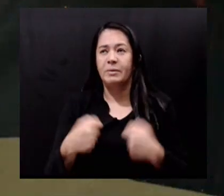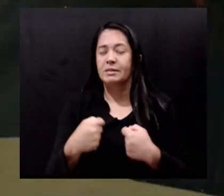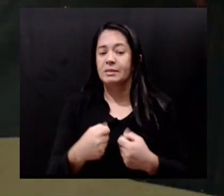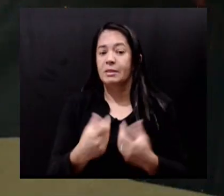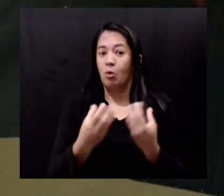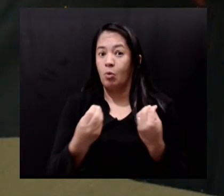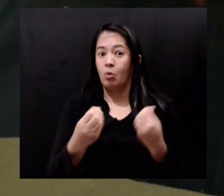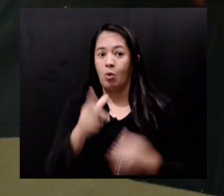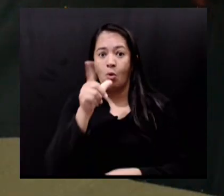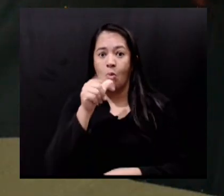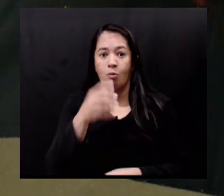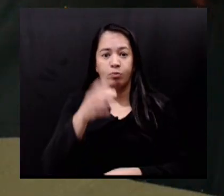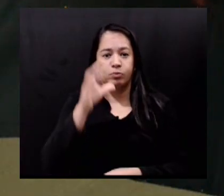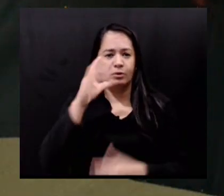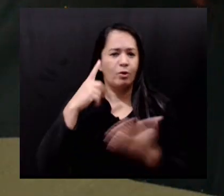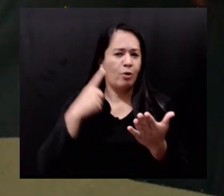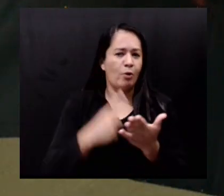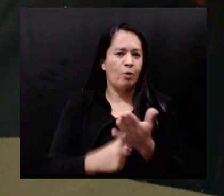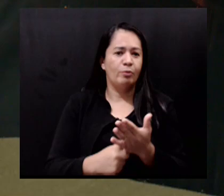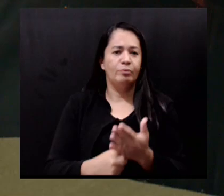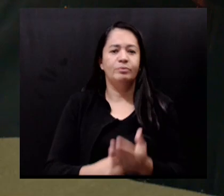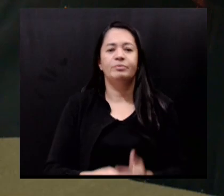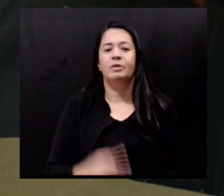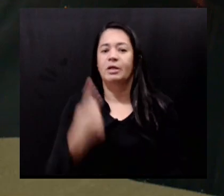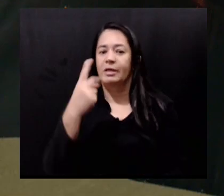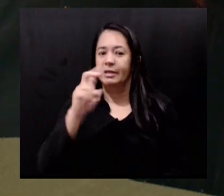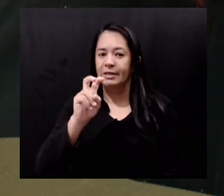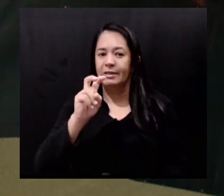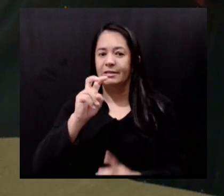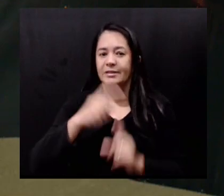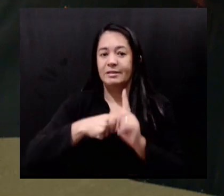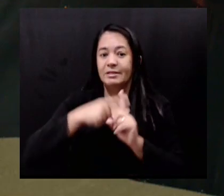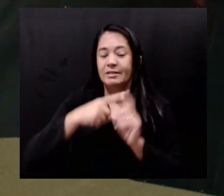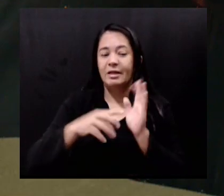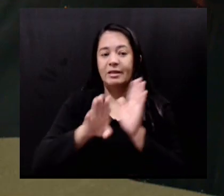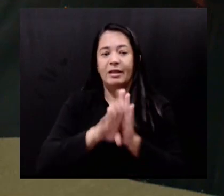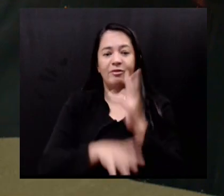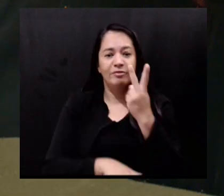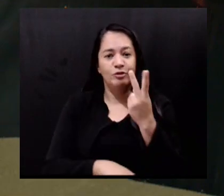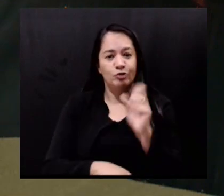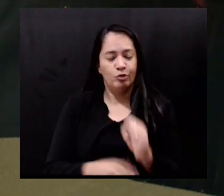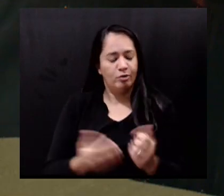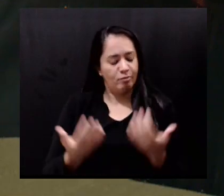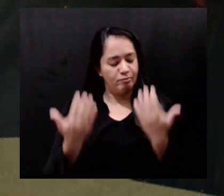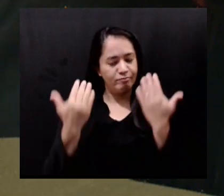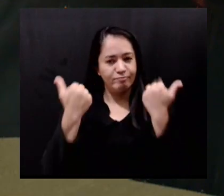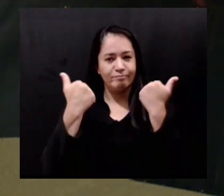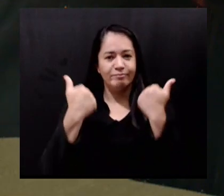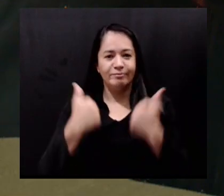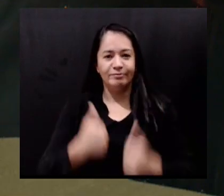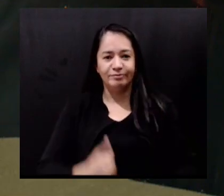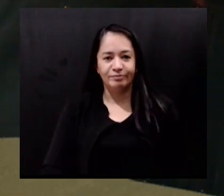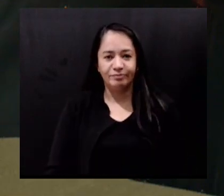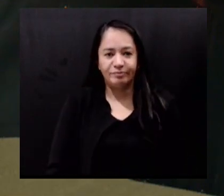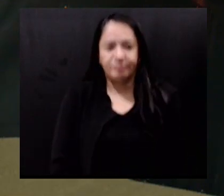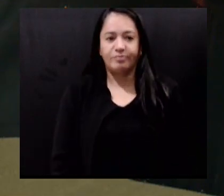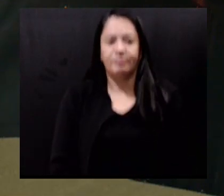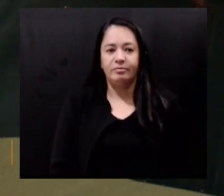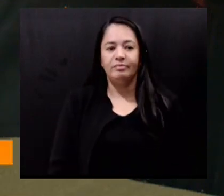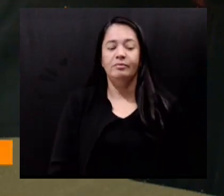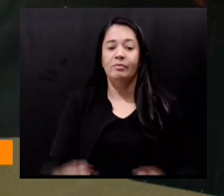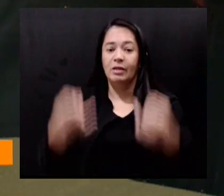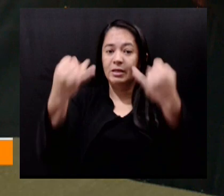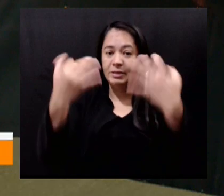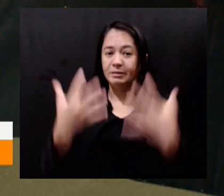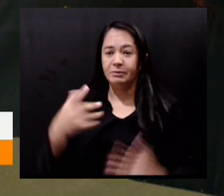Mínima 15, máxima 28. Vamos embora então? Vamos lá, vamos falar sobre o cancelamento